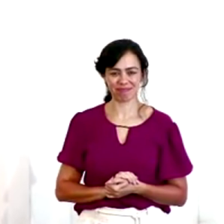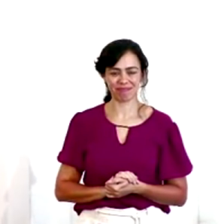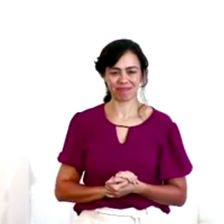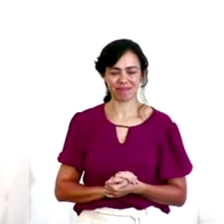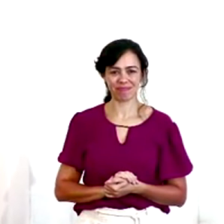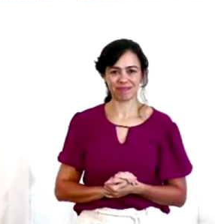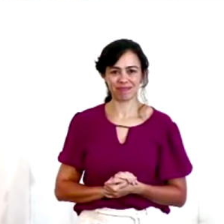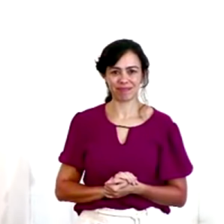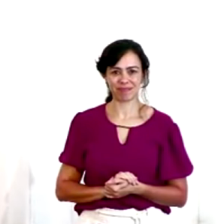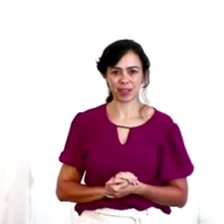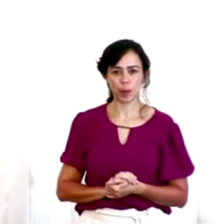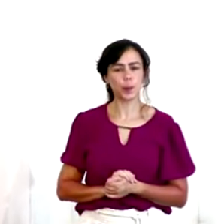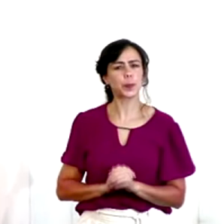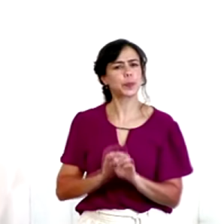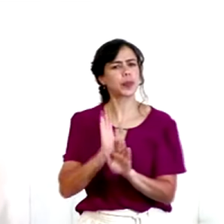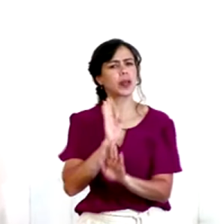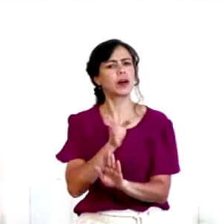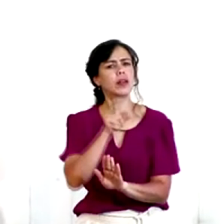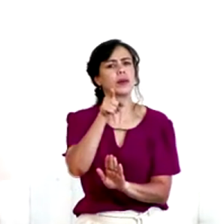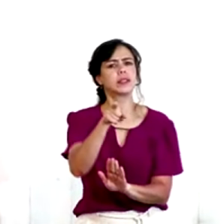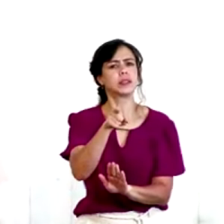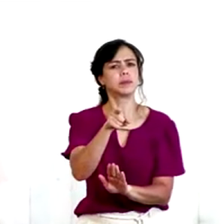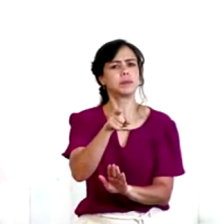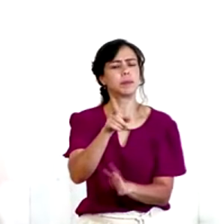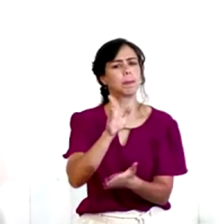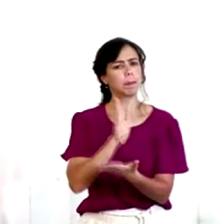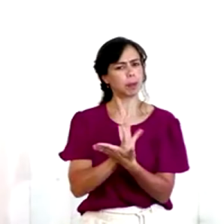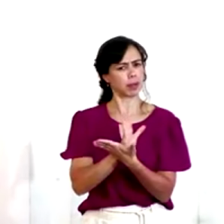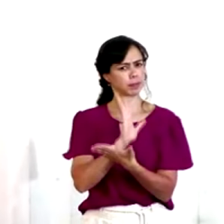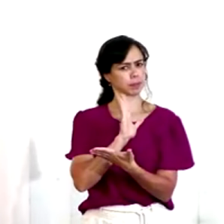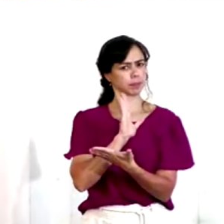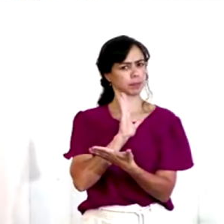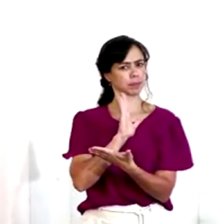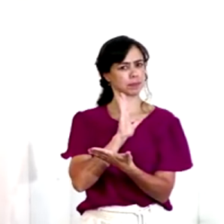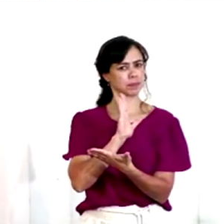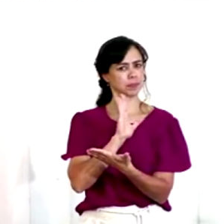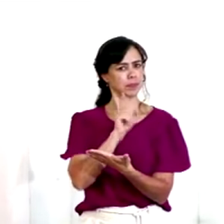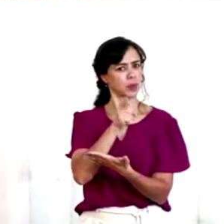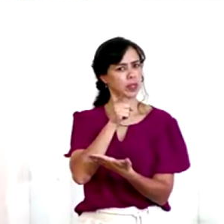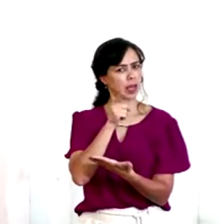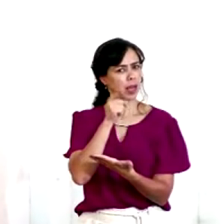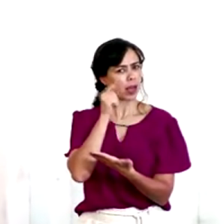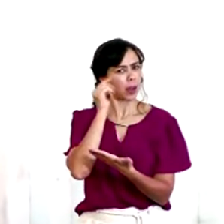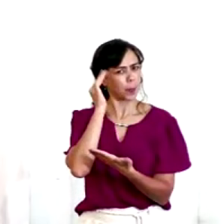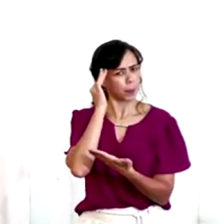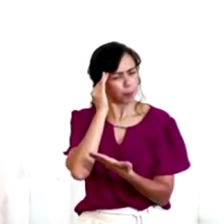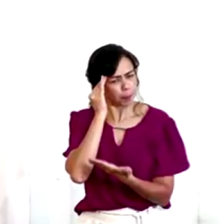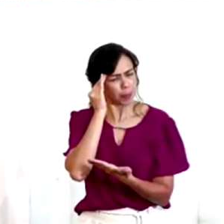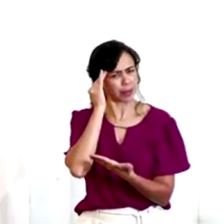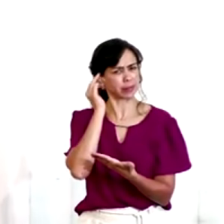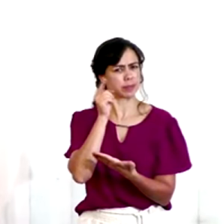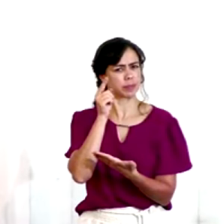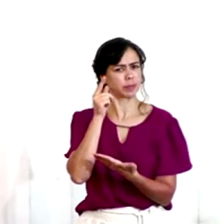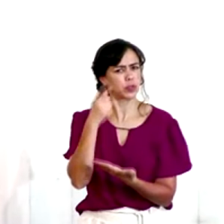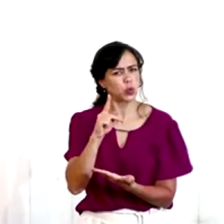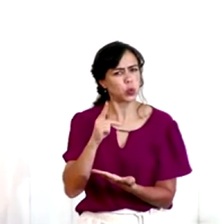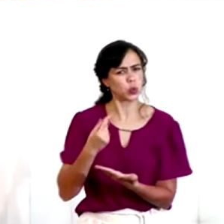Eu agora gostaria que você parasse um pouco no tempo, agora, para refletir um pouco a respeito da sua